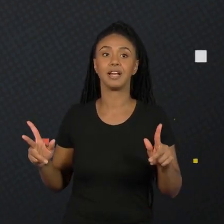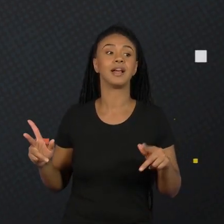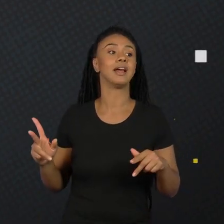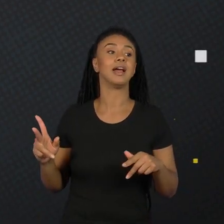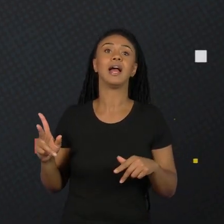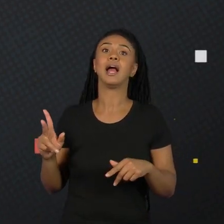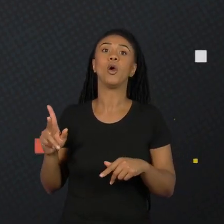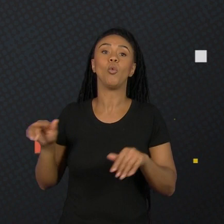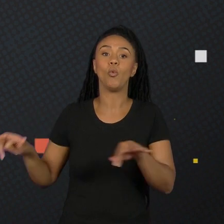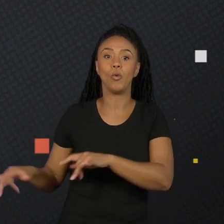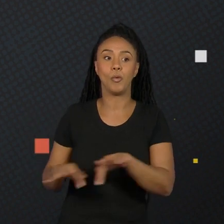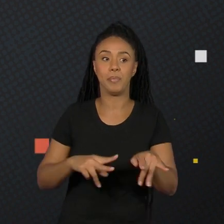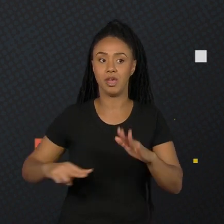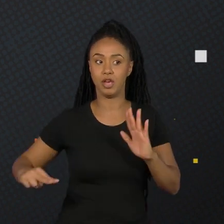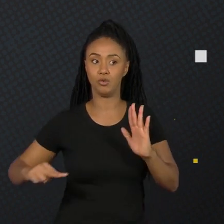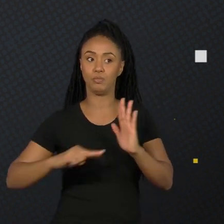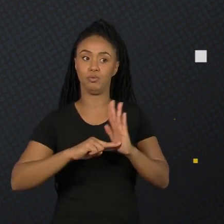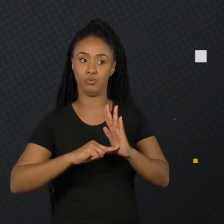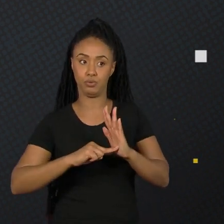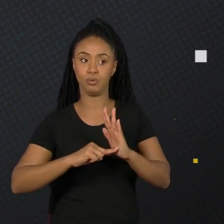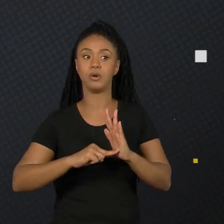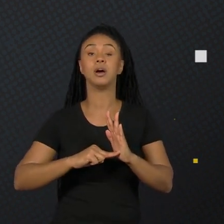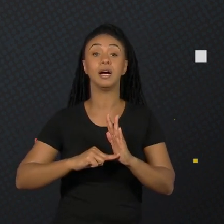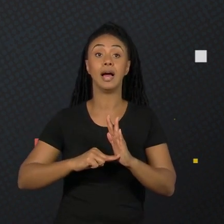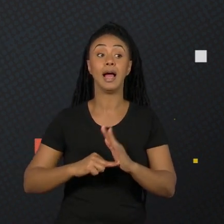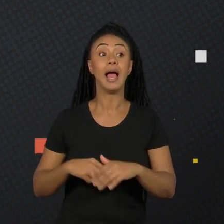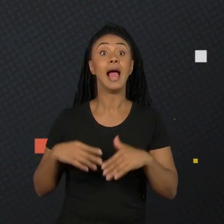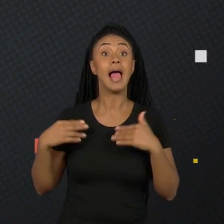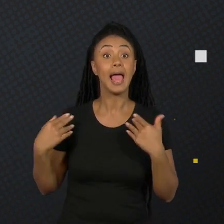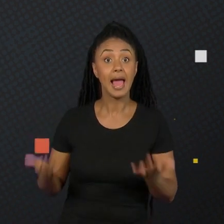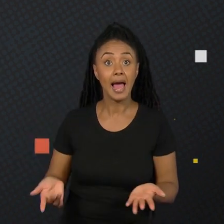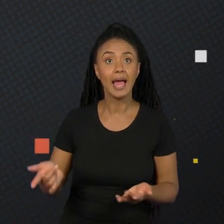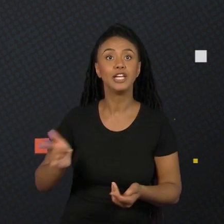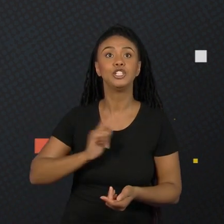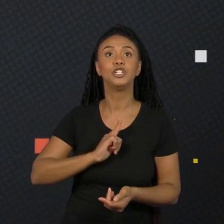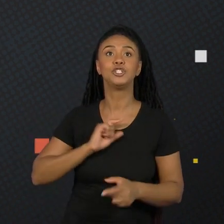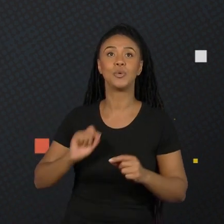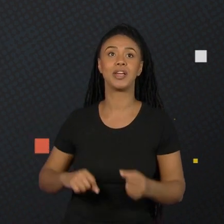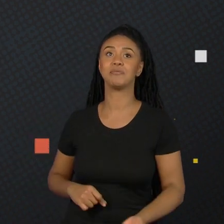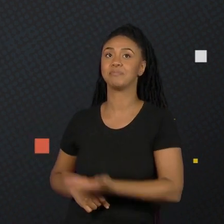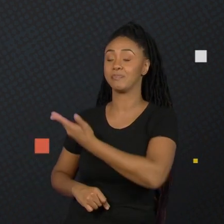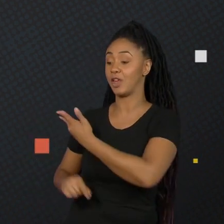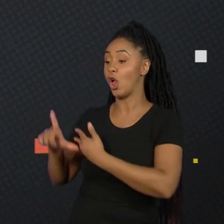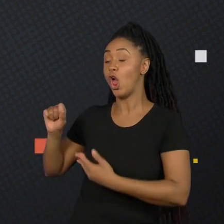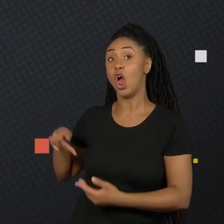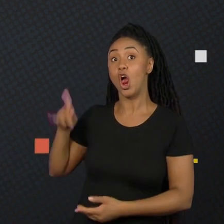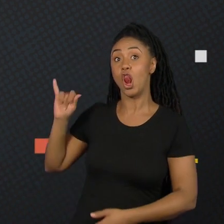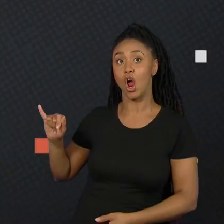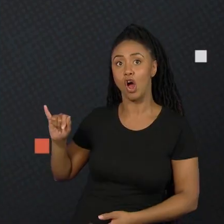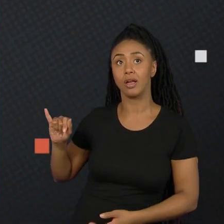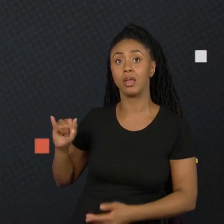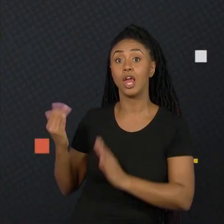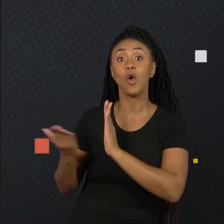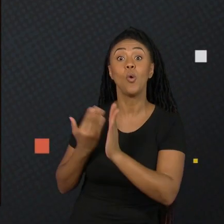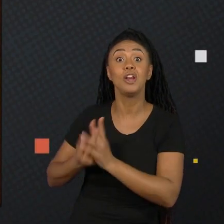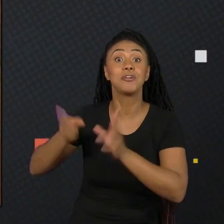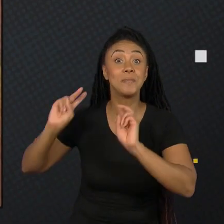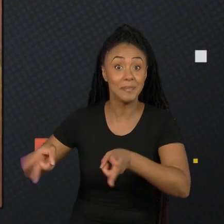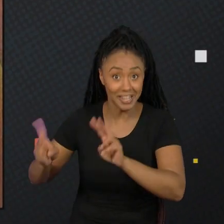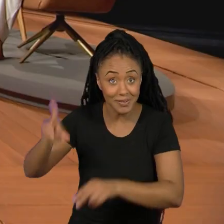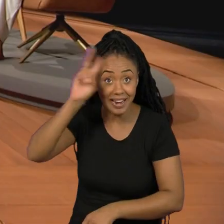um piano elétrico. E é ali que o Arnaldo escreveu o disco Loki. E esqueceu comigo o livrinho.